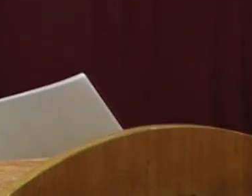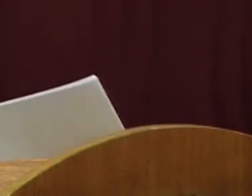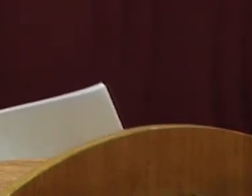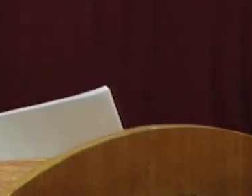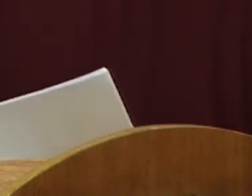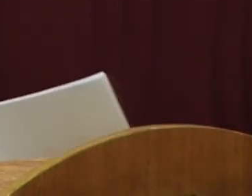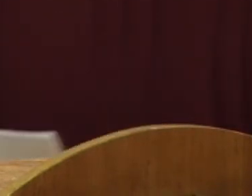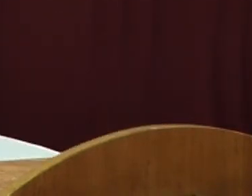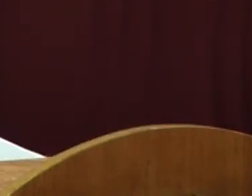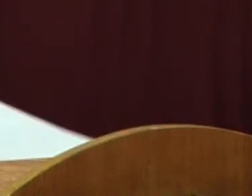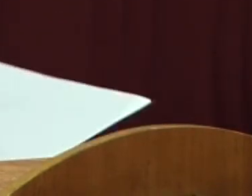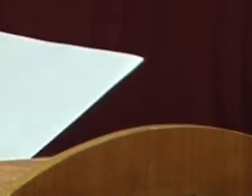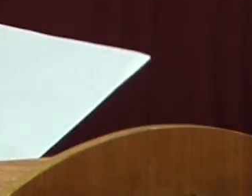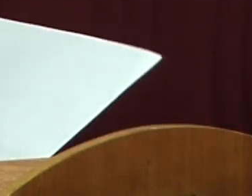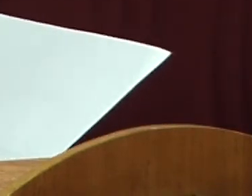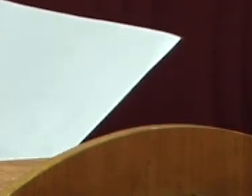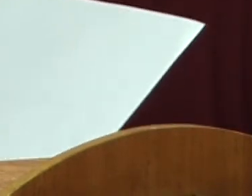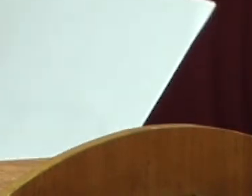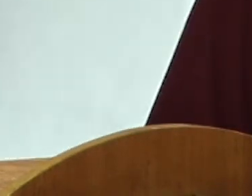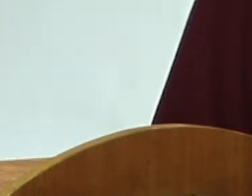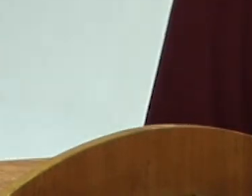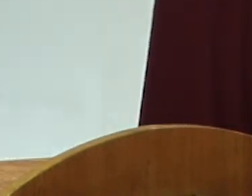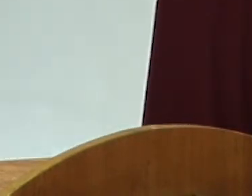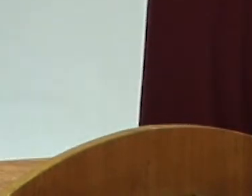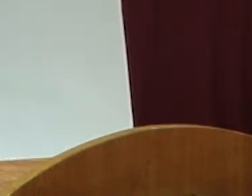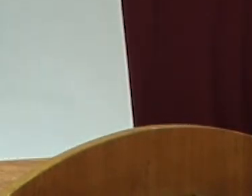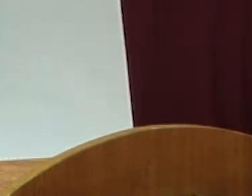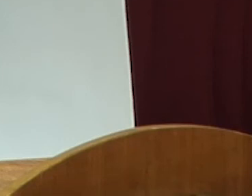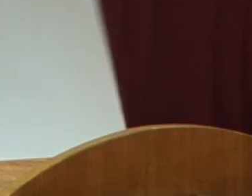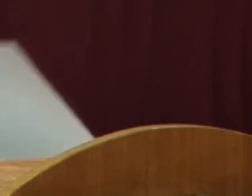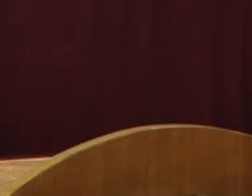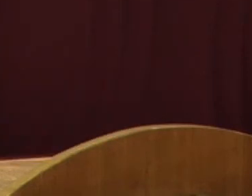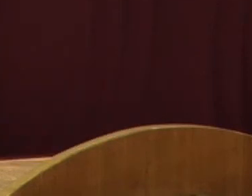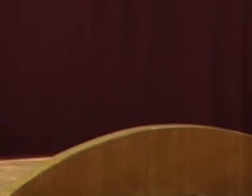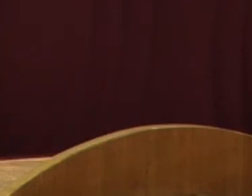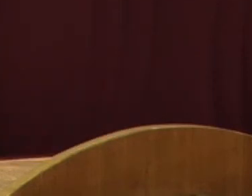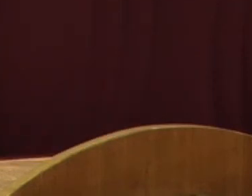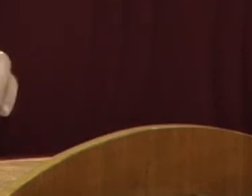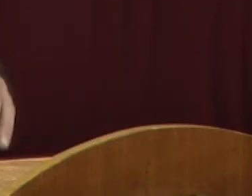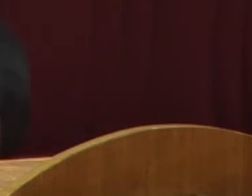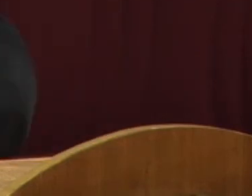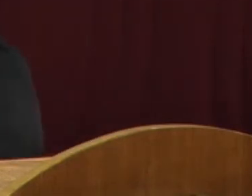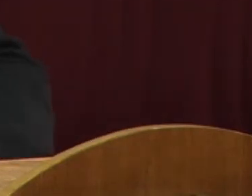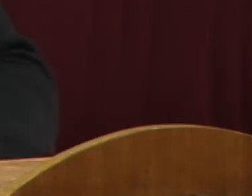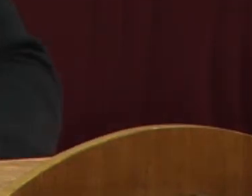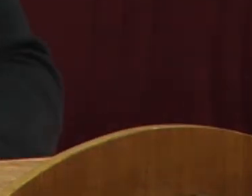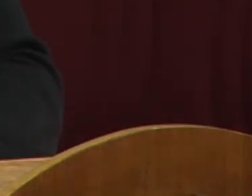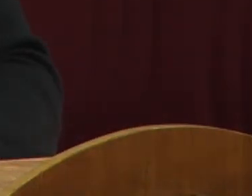dia, em razão de alguns vereadores terem um evento externo. Obrigado, boa tarde a todos.